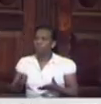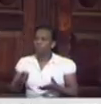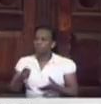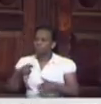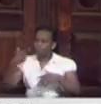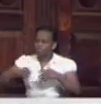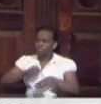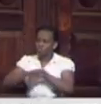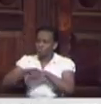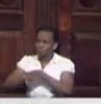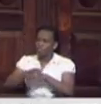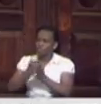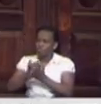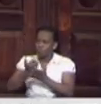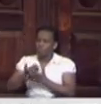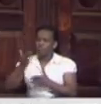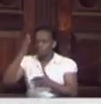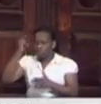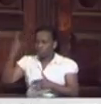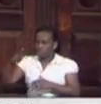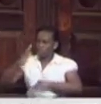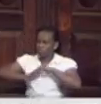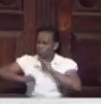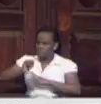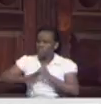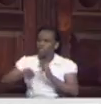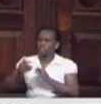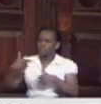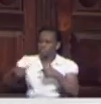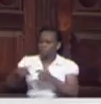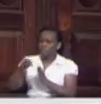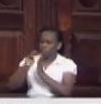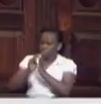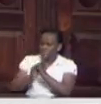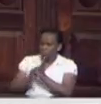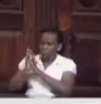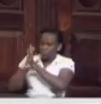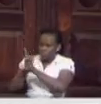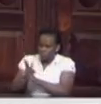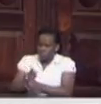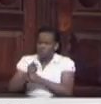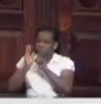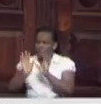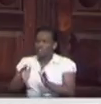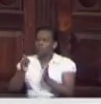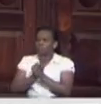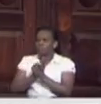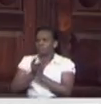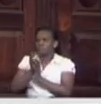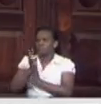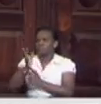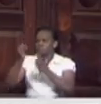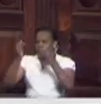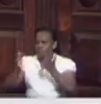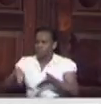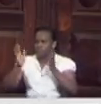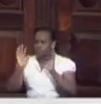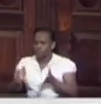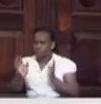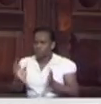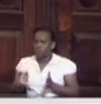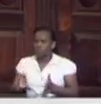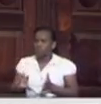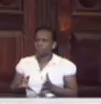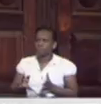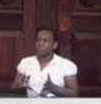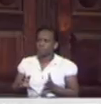porque eu sei da sua competência, do seu currículo, mas muitas vezes, já disse isso também numa oportunidade anterior,